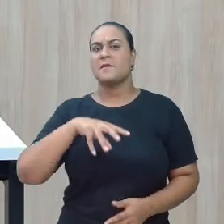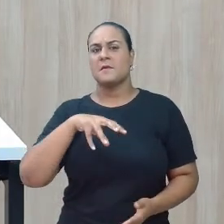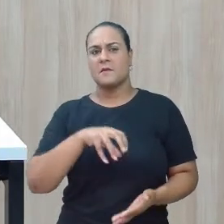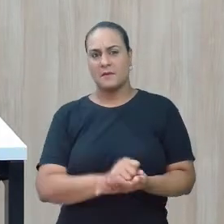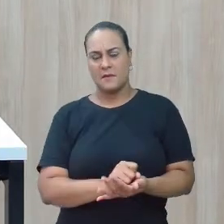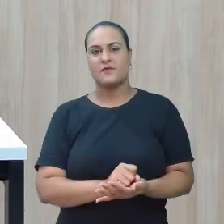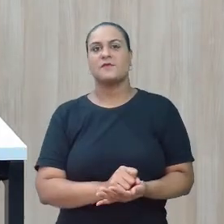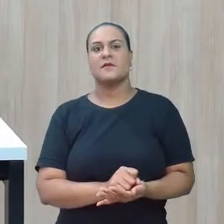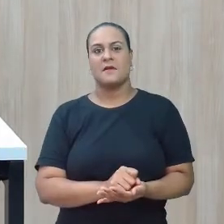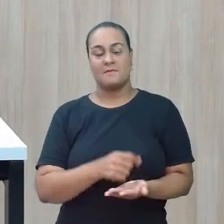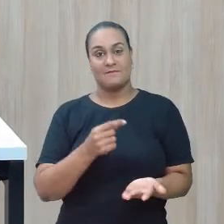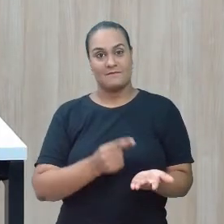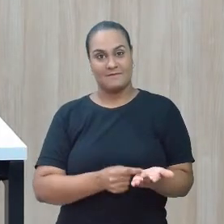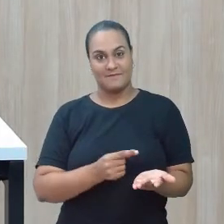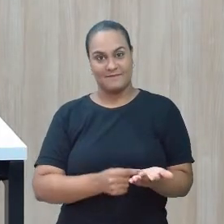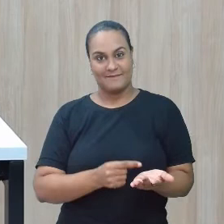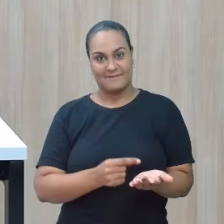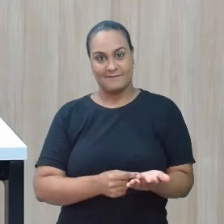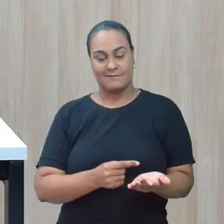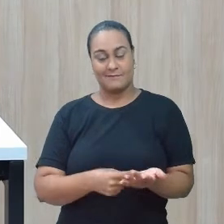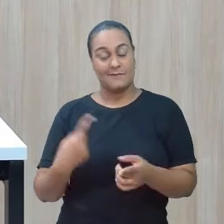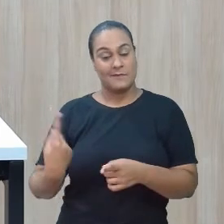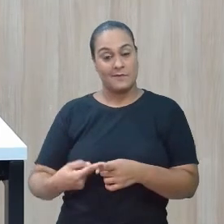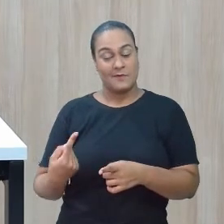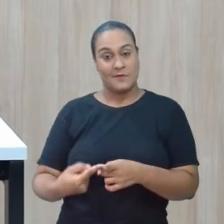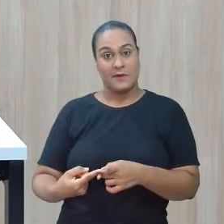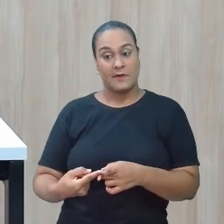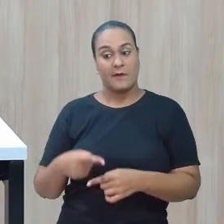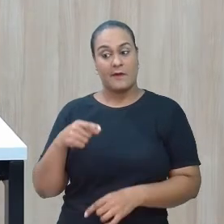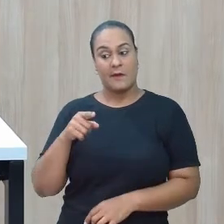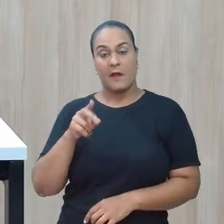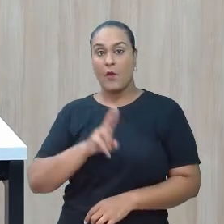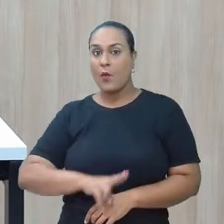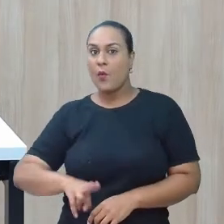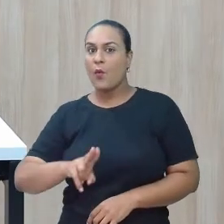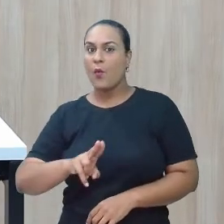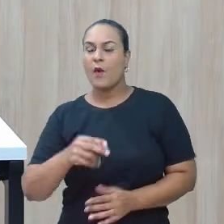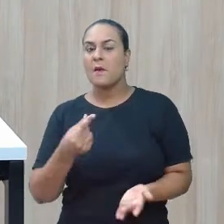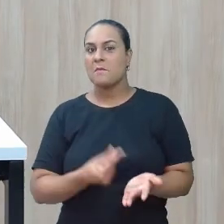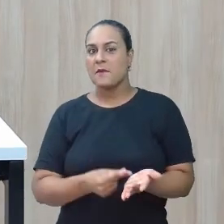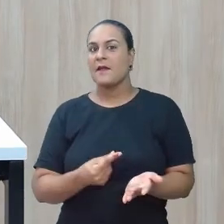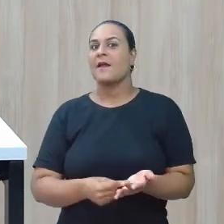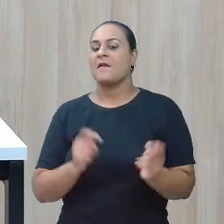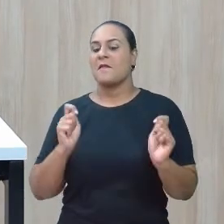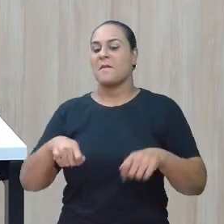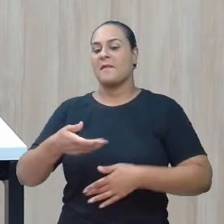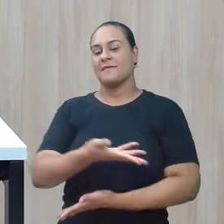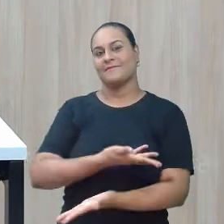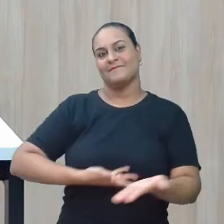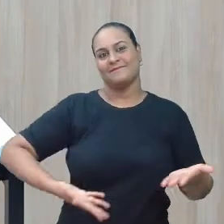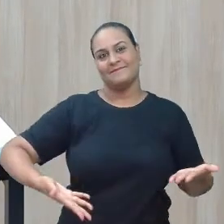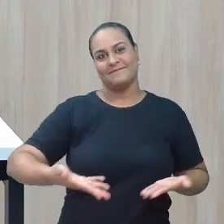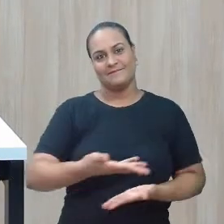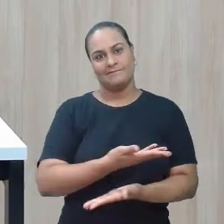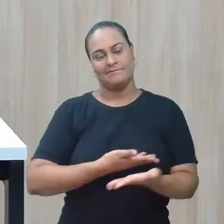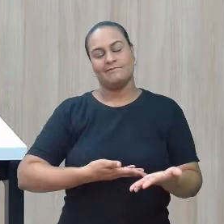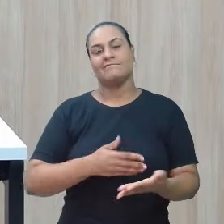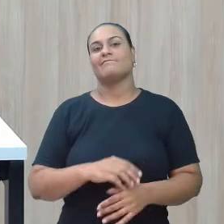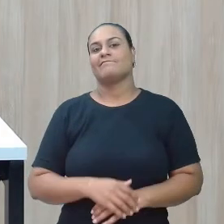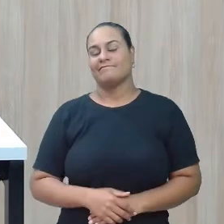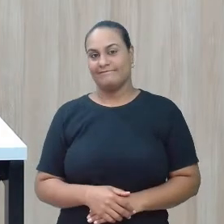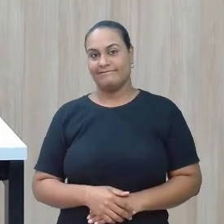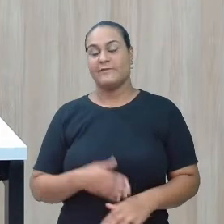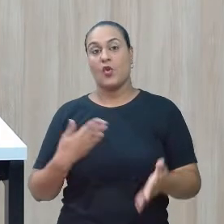vocês baixarem esse aplicativo, porque é com esse aplicativo, gente, que a gente vai poder fazer uma interação, uma conversa